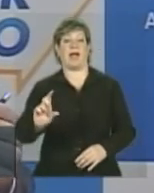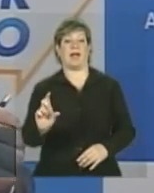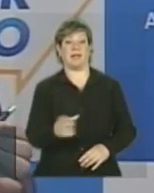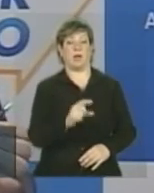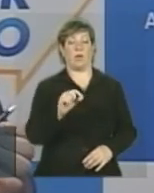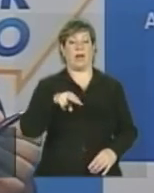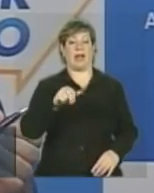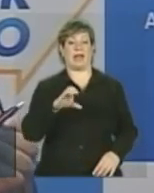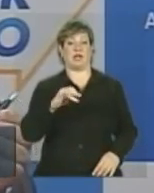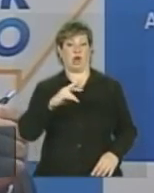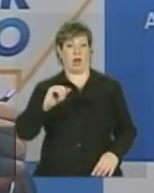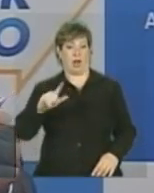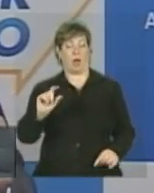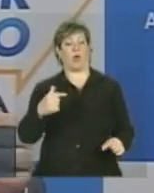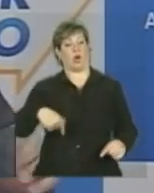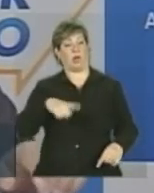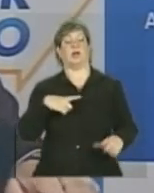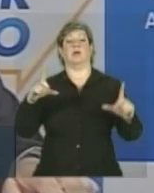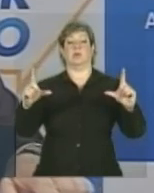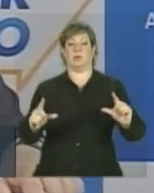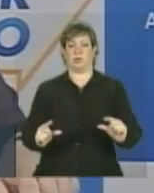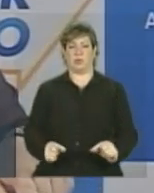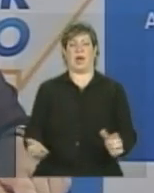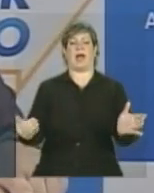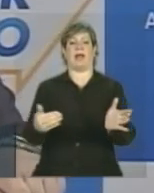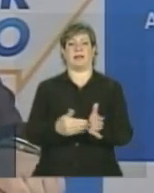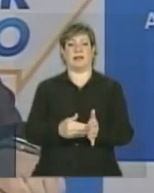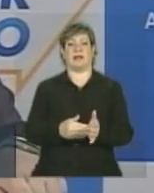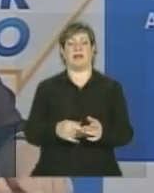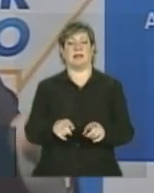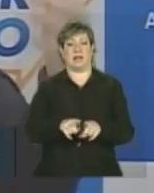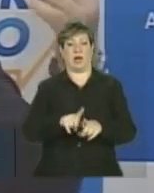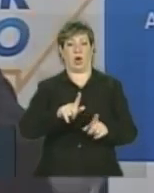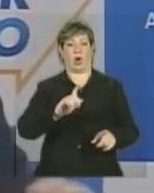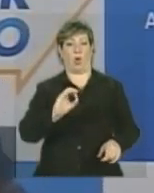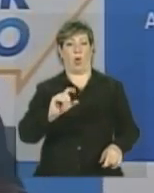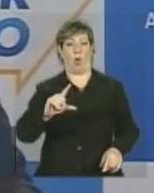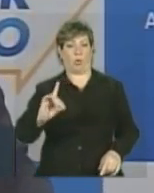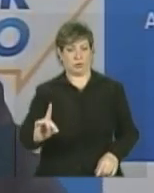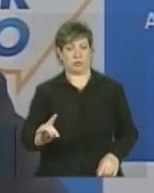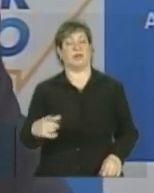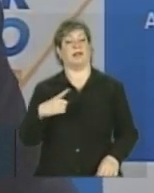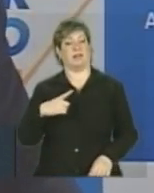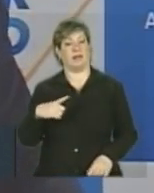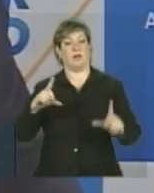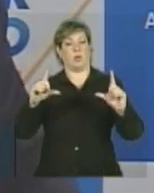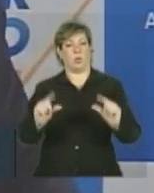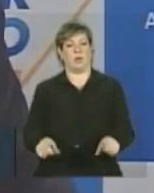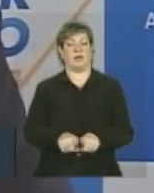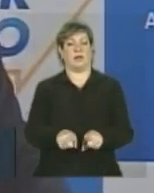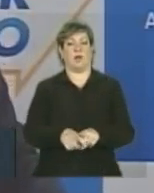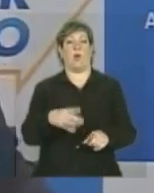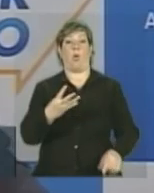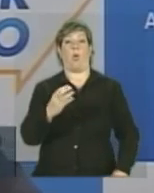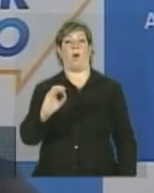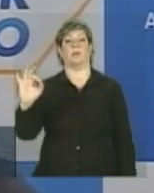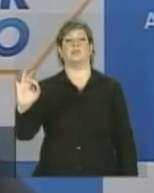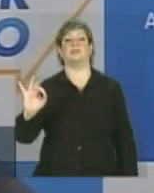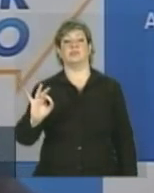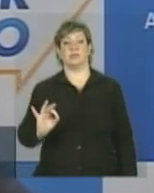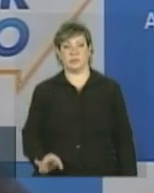crédito nacional, nós estamos reduzindo, até o cartão de crédito Gold, nós estamos reduzindo cerca de